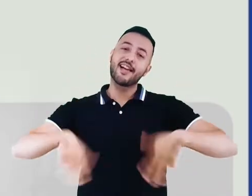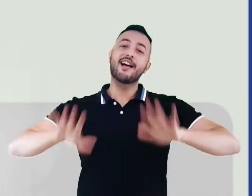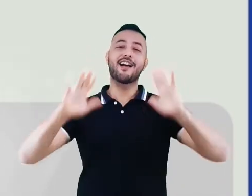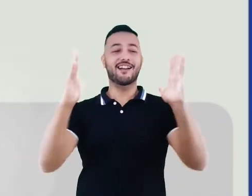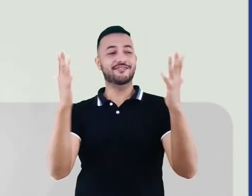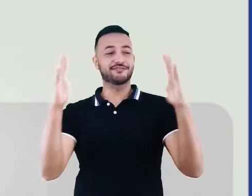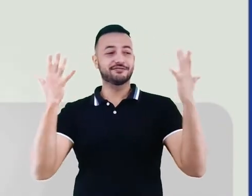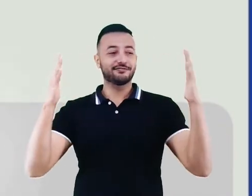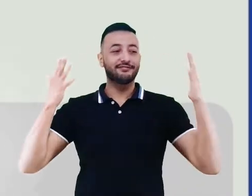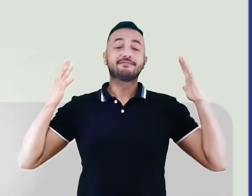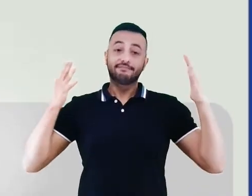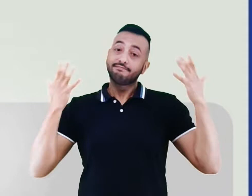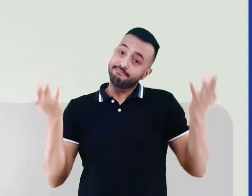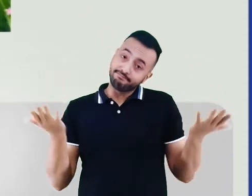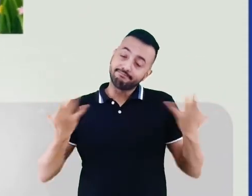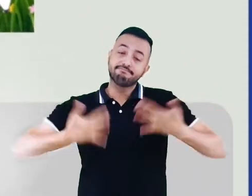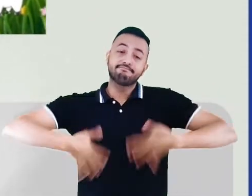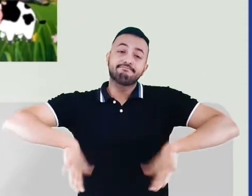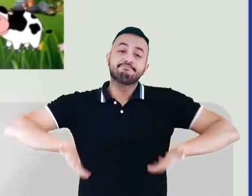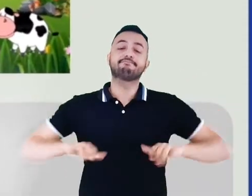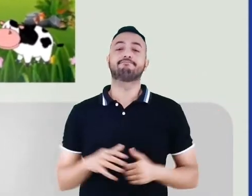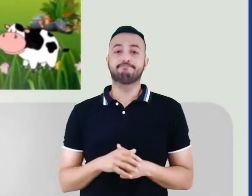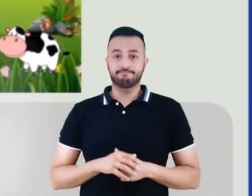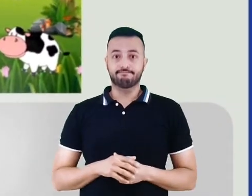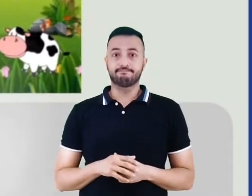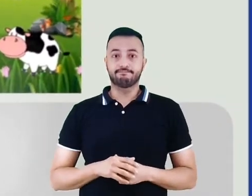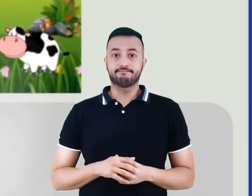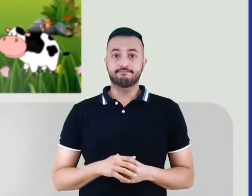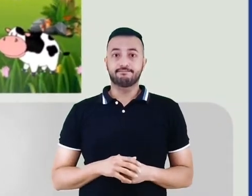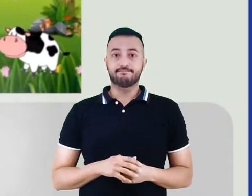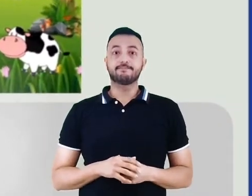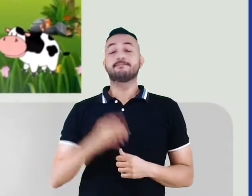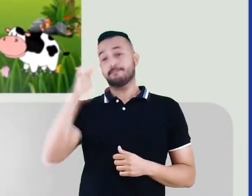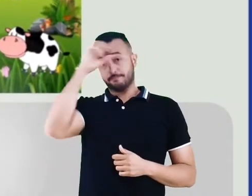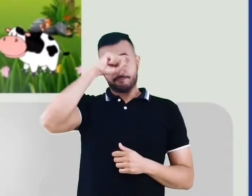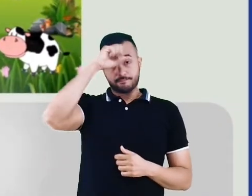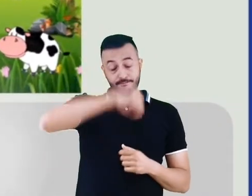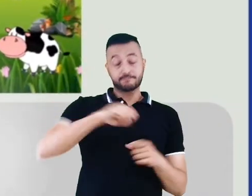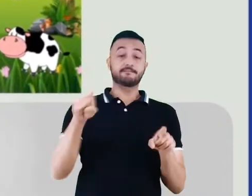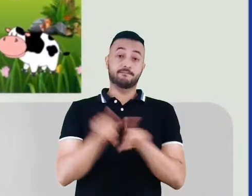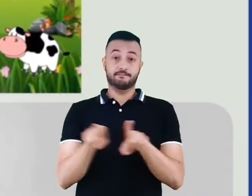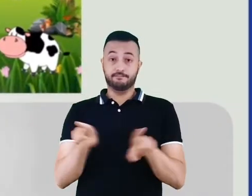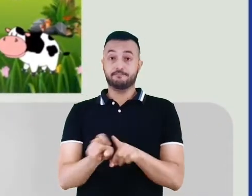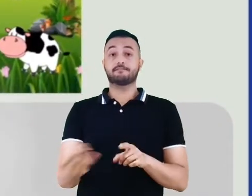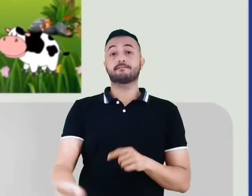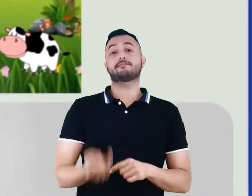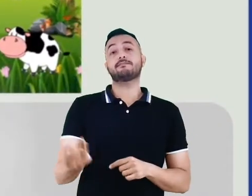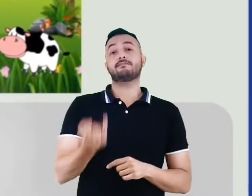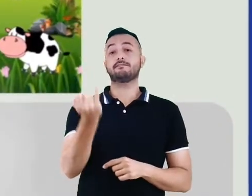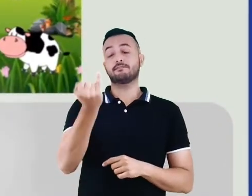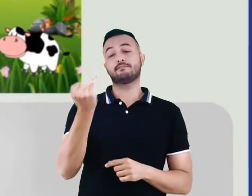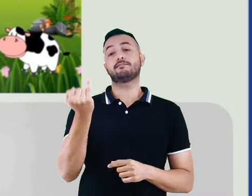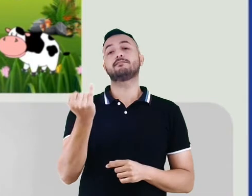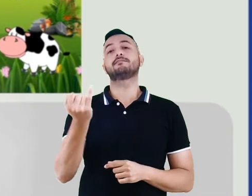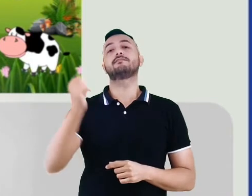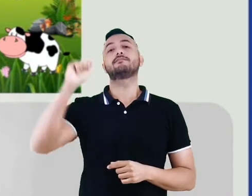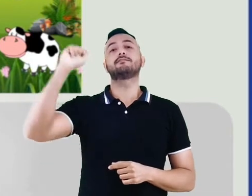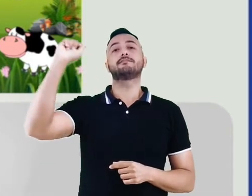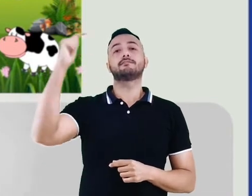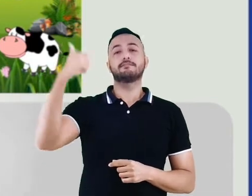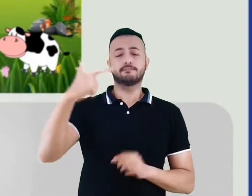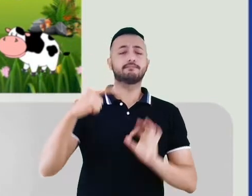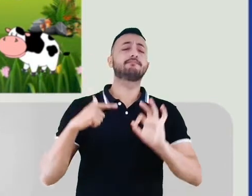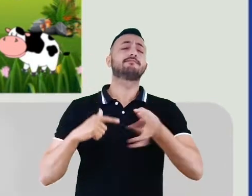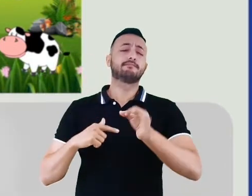por isso são naturais. Nós aprendemos também sobre a importância do sol,